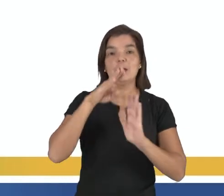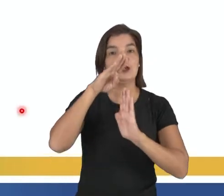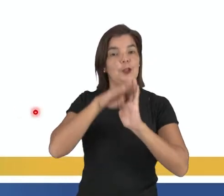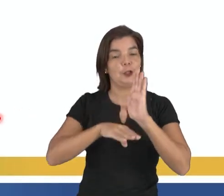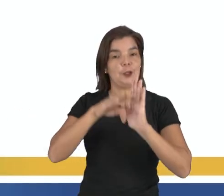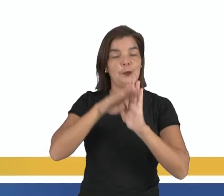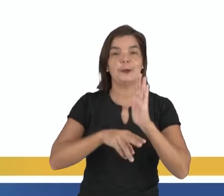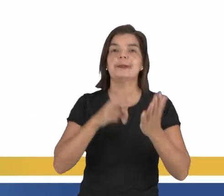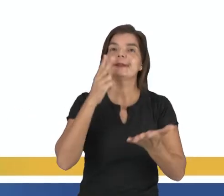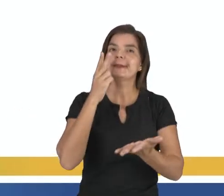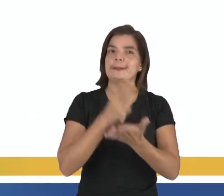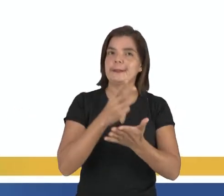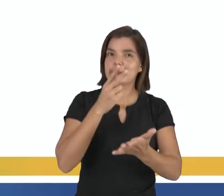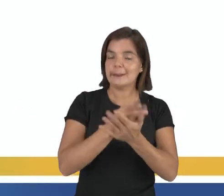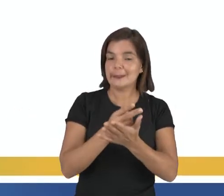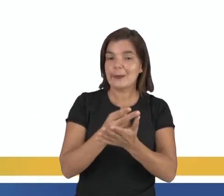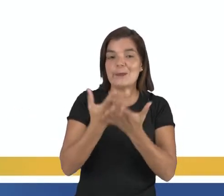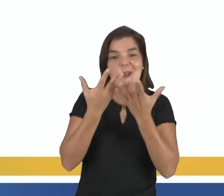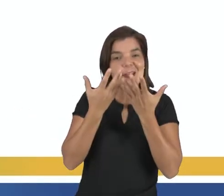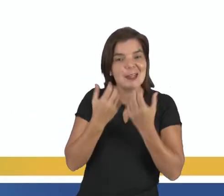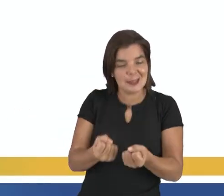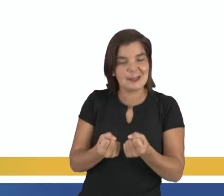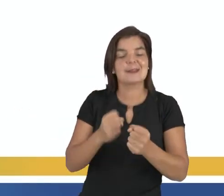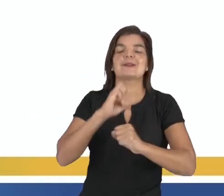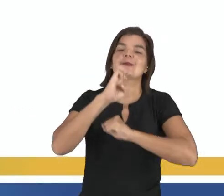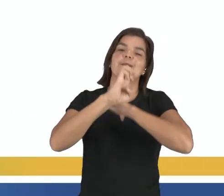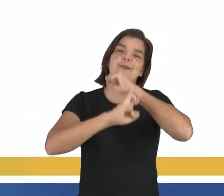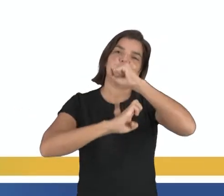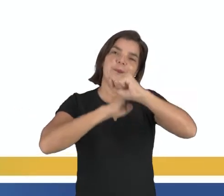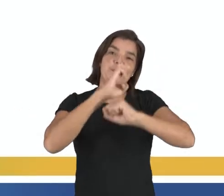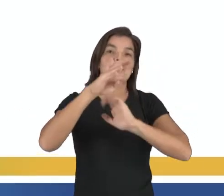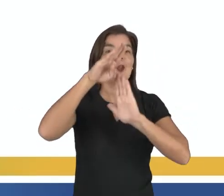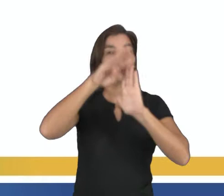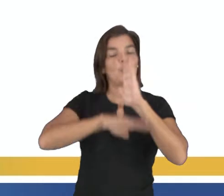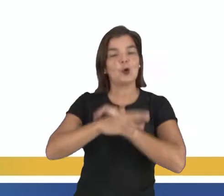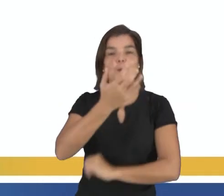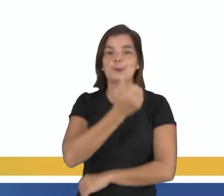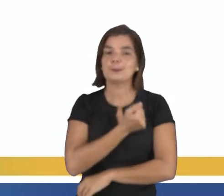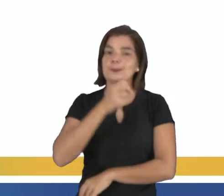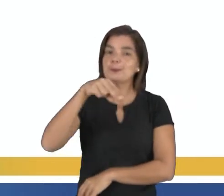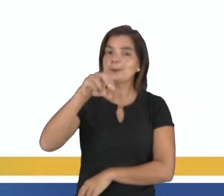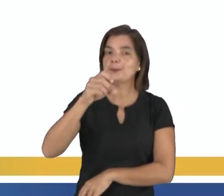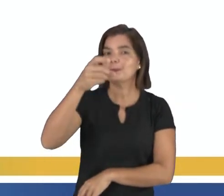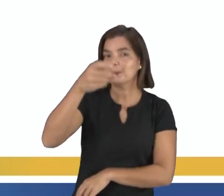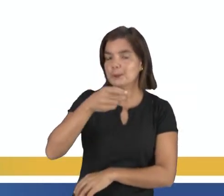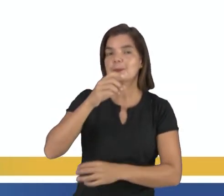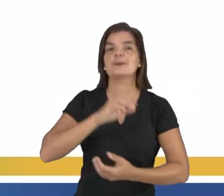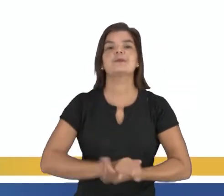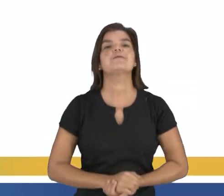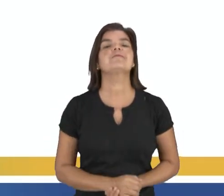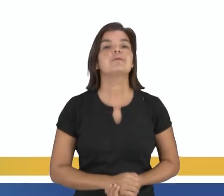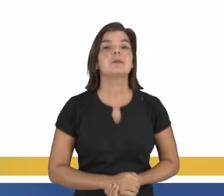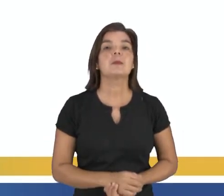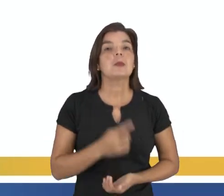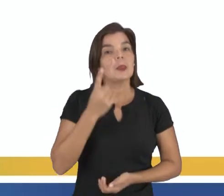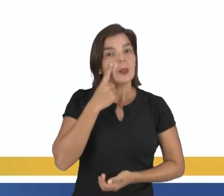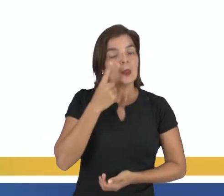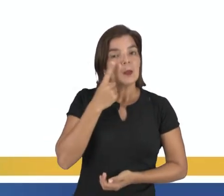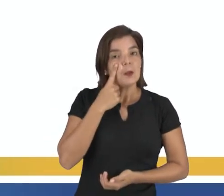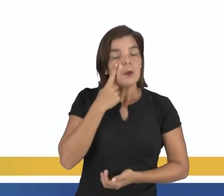redução, provoca oxidação e diminui o seu número de NOx. É o que ganha elétrons. Então, o que a gente